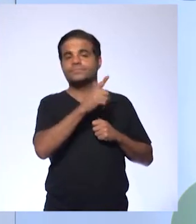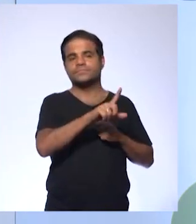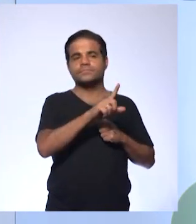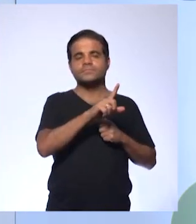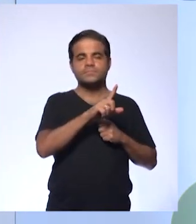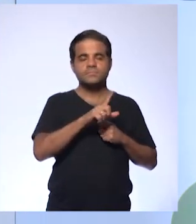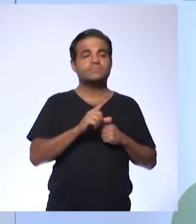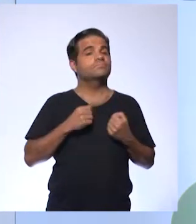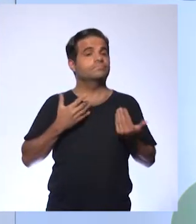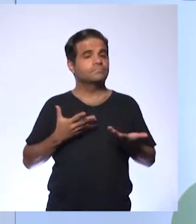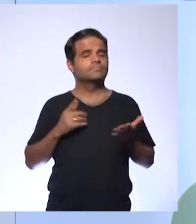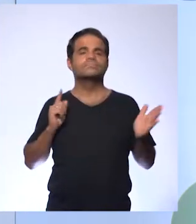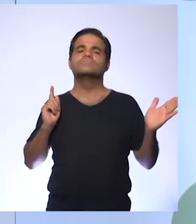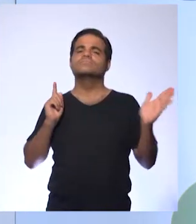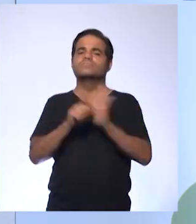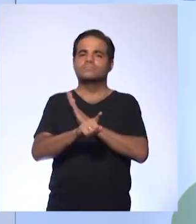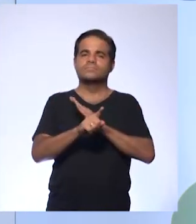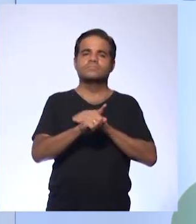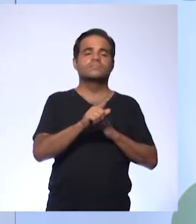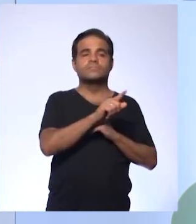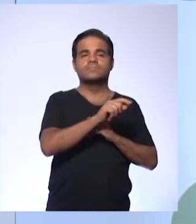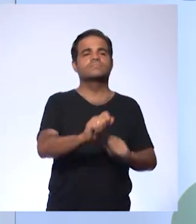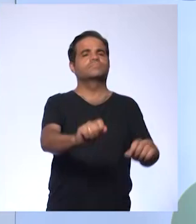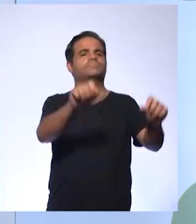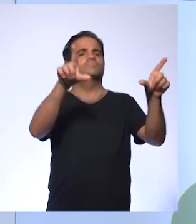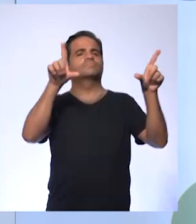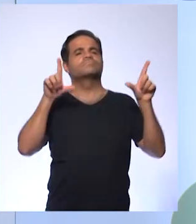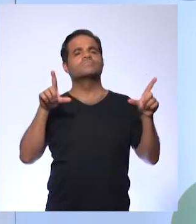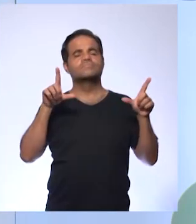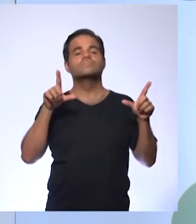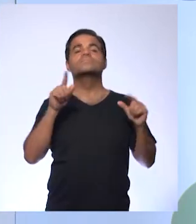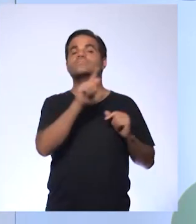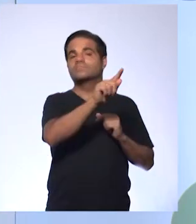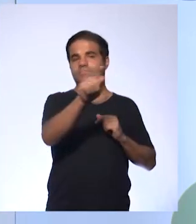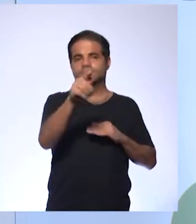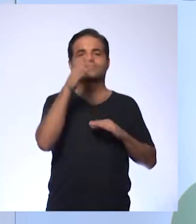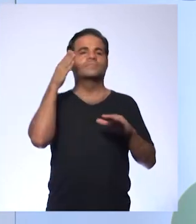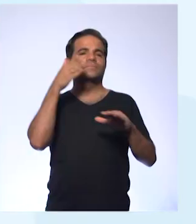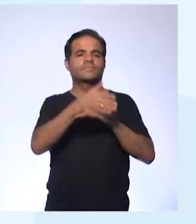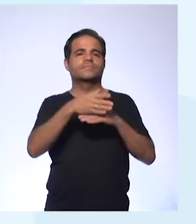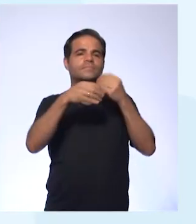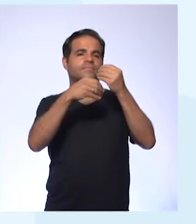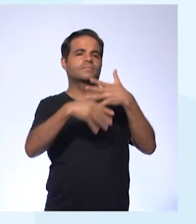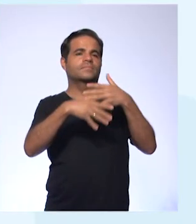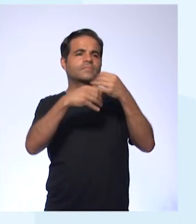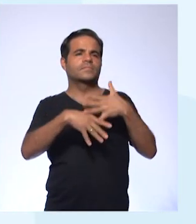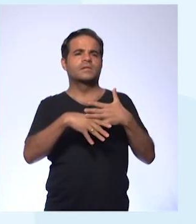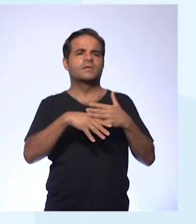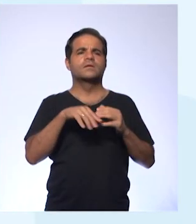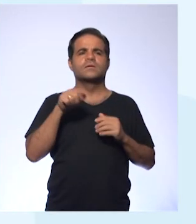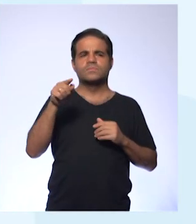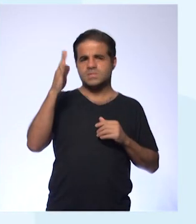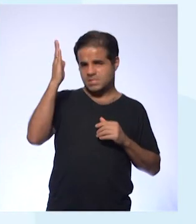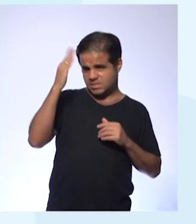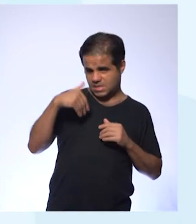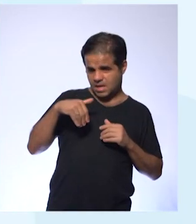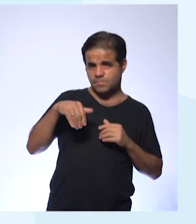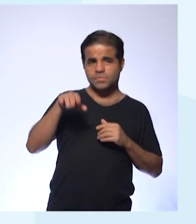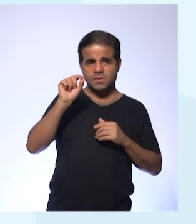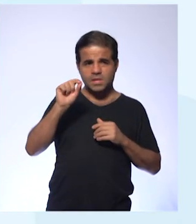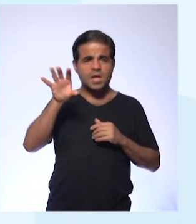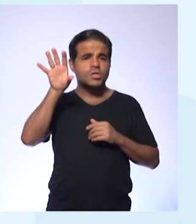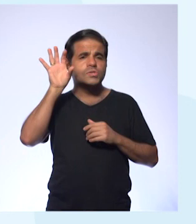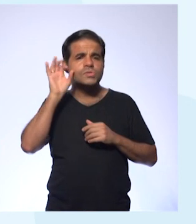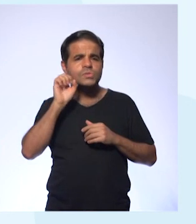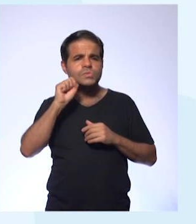outro. Então, a pergunta para vocês aí na tela, para vocês participarem no chat. Você sabe o que é escuta